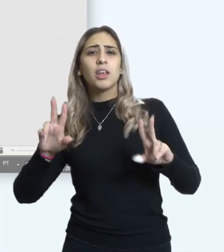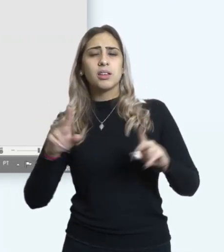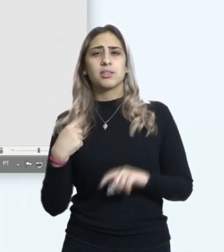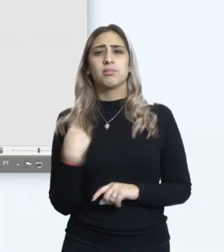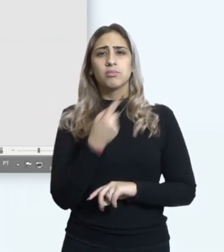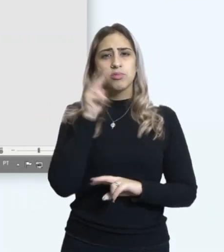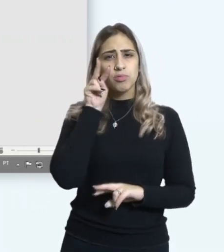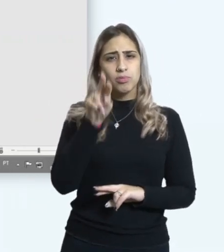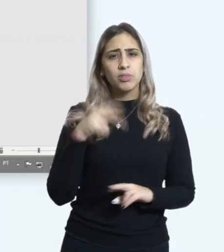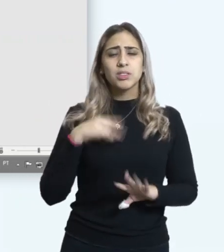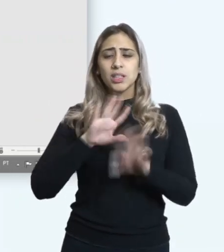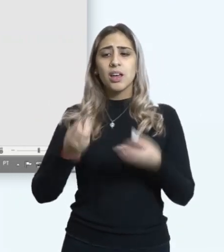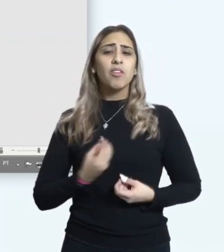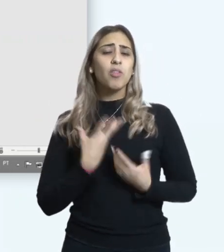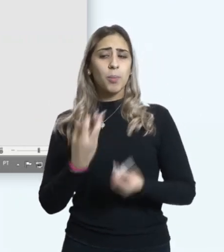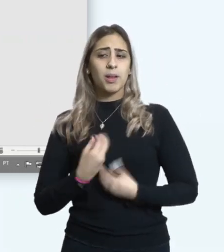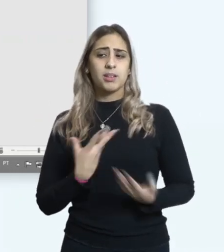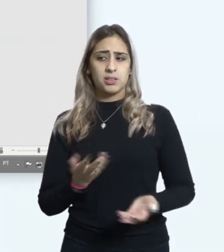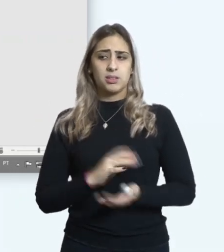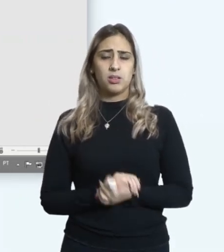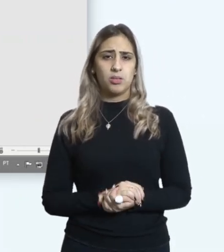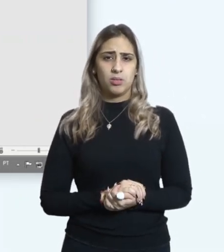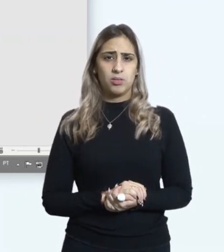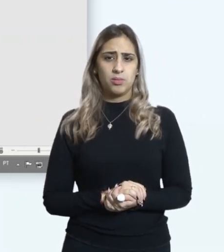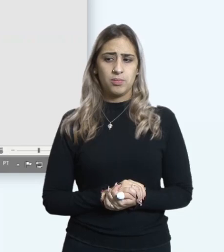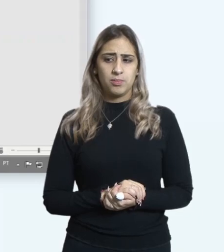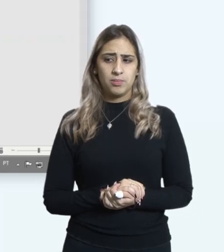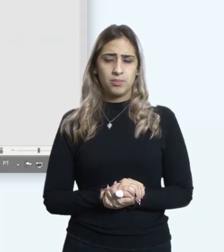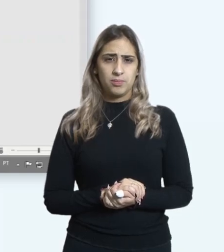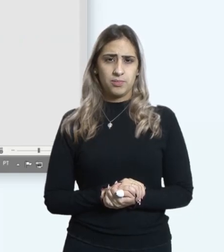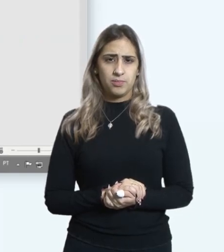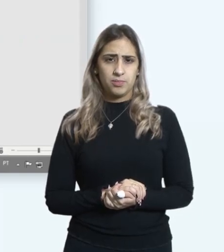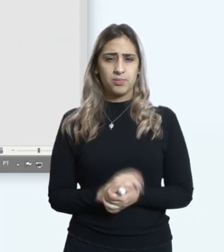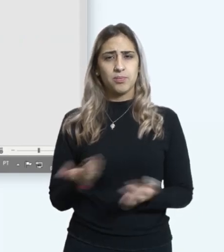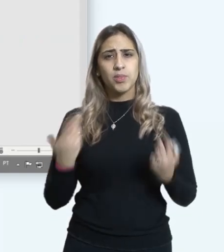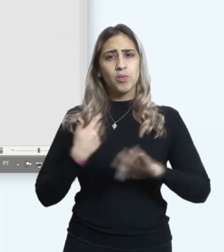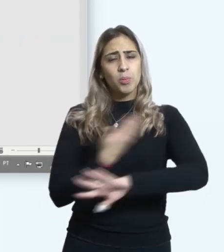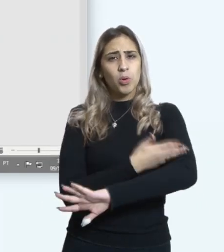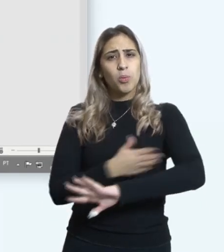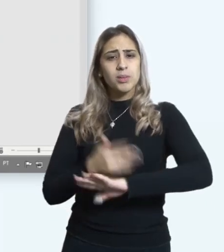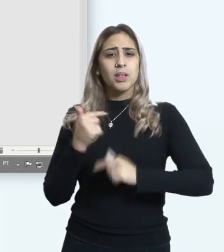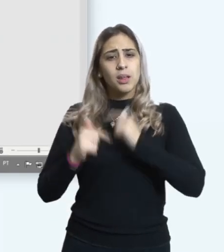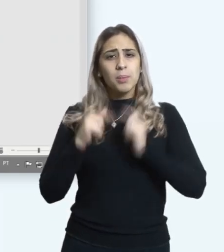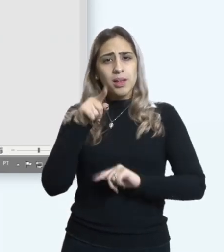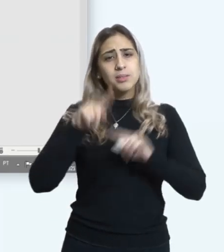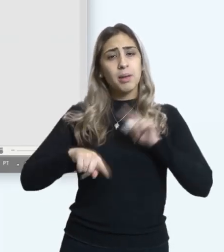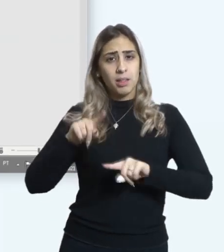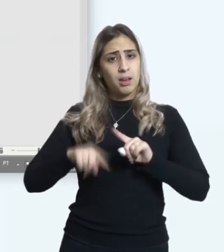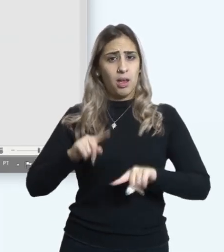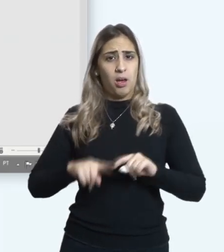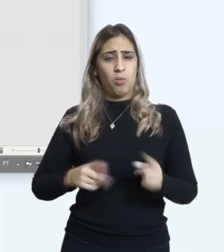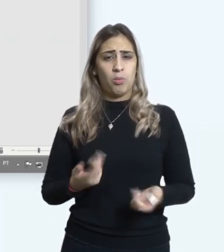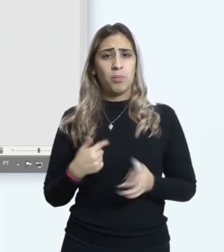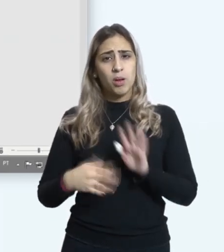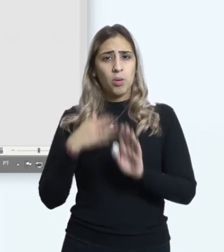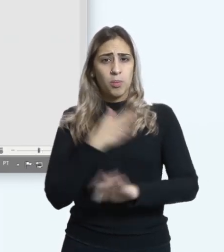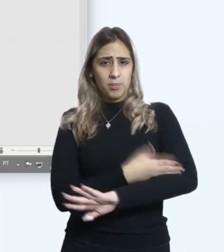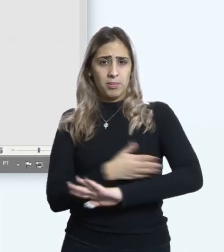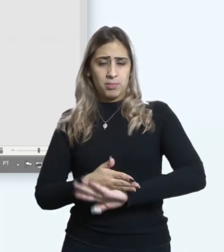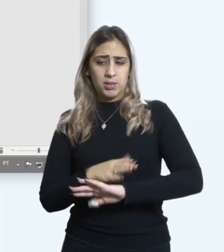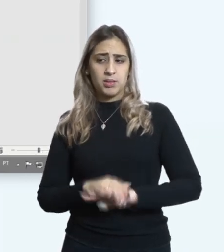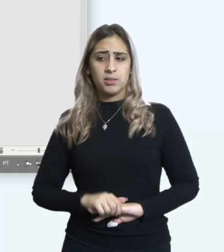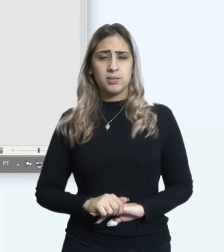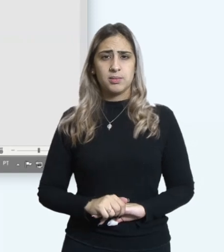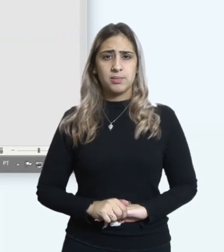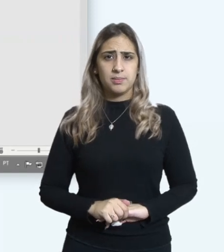fica sem essas informações, né? Os olhos nos enganam. Então, vamos começar a trabalhar esse material. Para começar a trabalhar o material, tenha